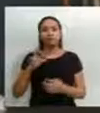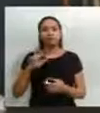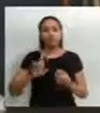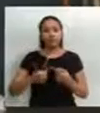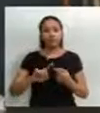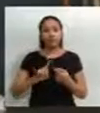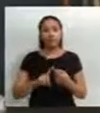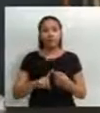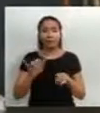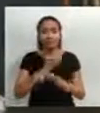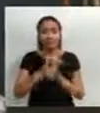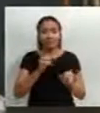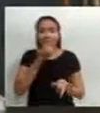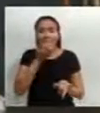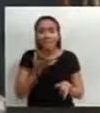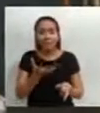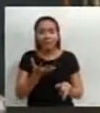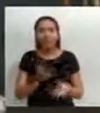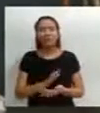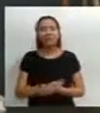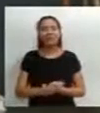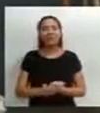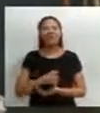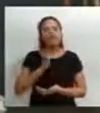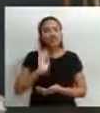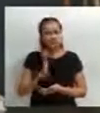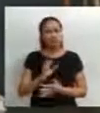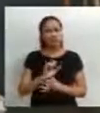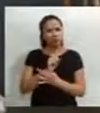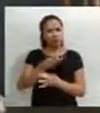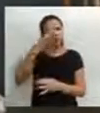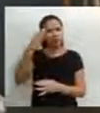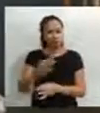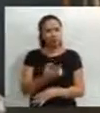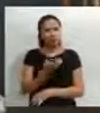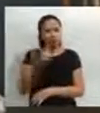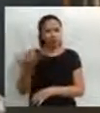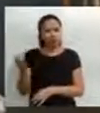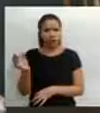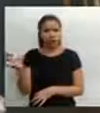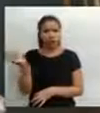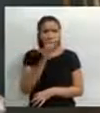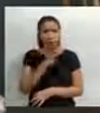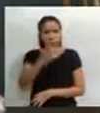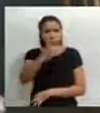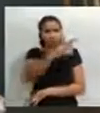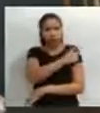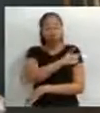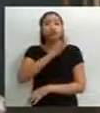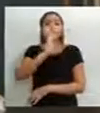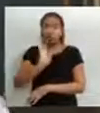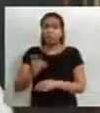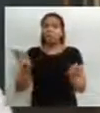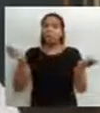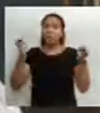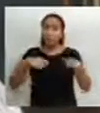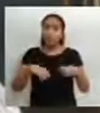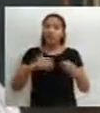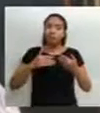a sua cota. E aí vem a boa notícia. Estando assegurado este novo lote, nós